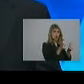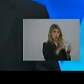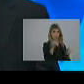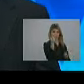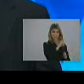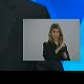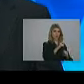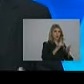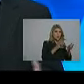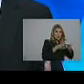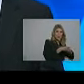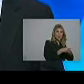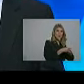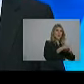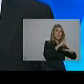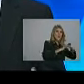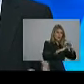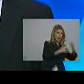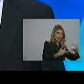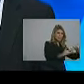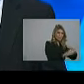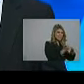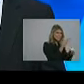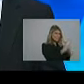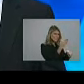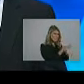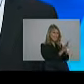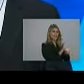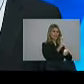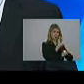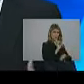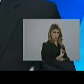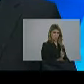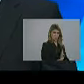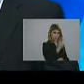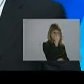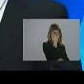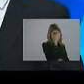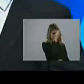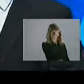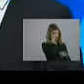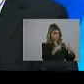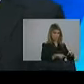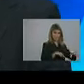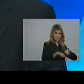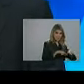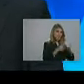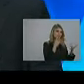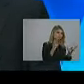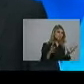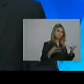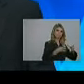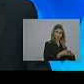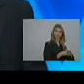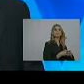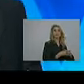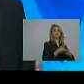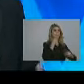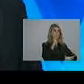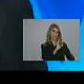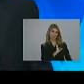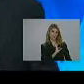efetivo que nós temos, qualificado, treinado da Guarda Municipal, para que haja de uma forma em conjunta com as nossas